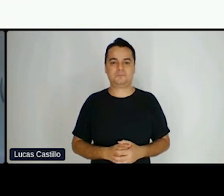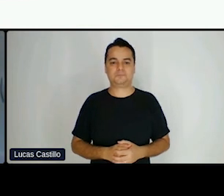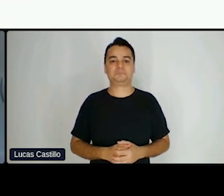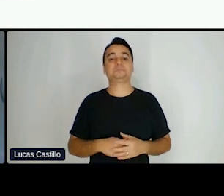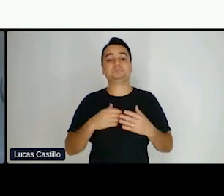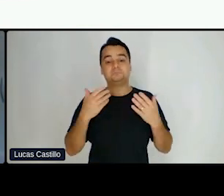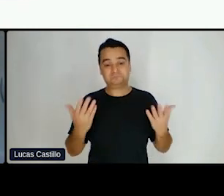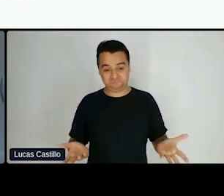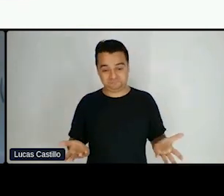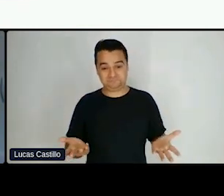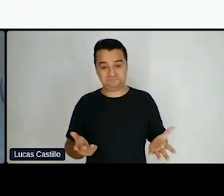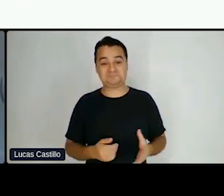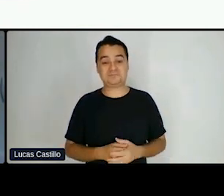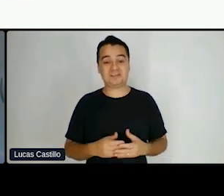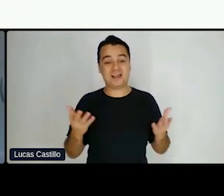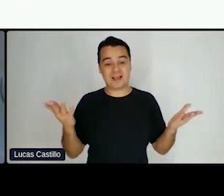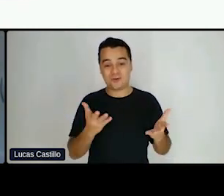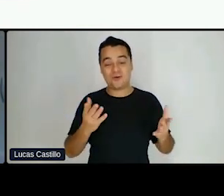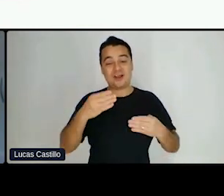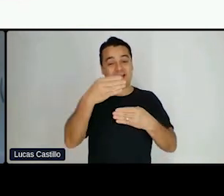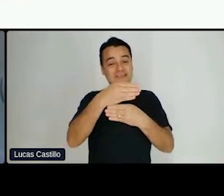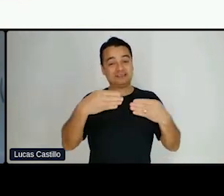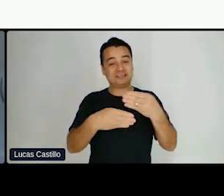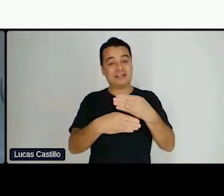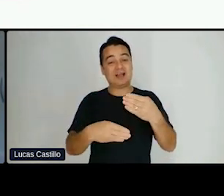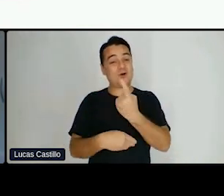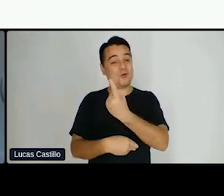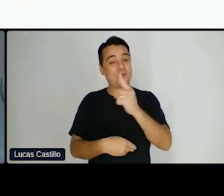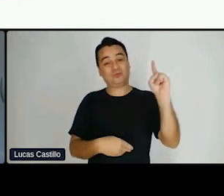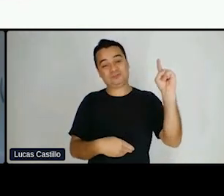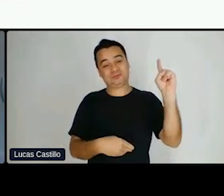Agora a gente vai para o último slide, dedinho, é isso?